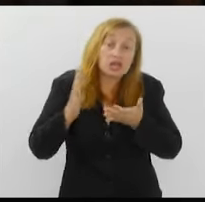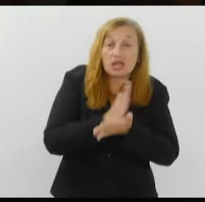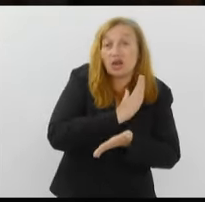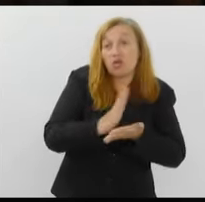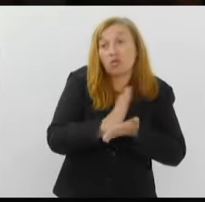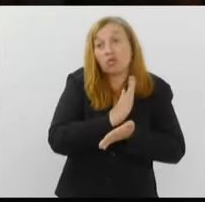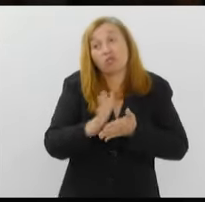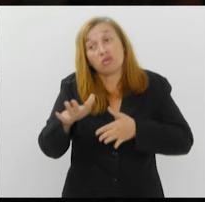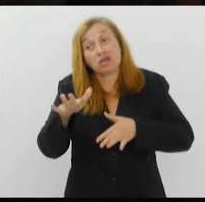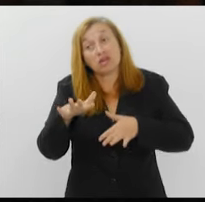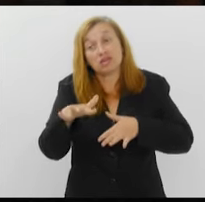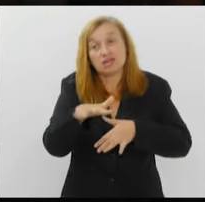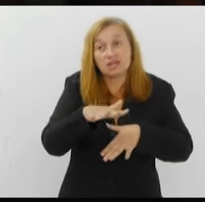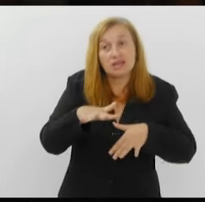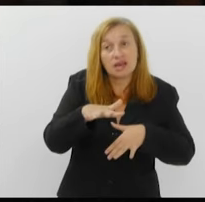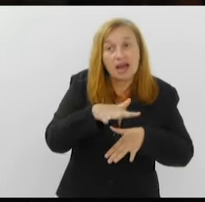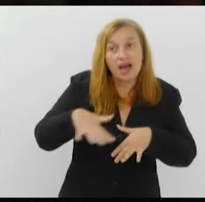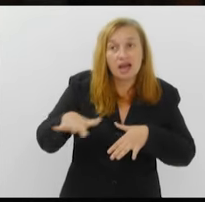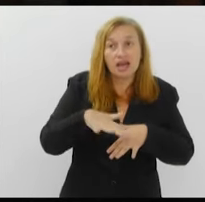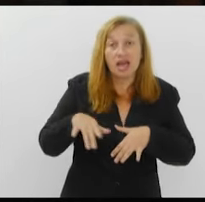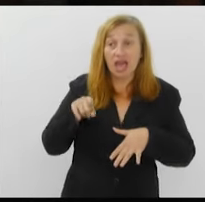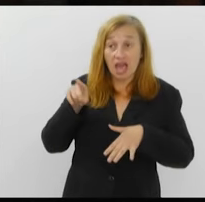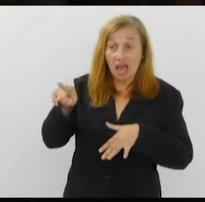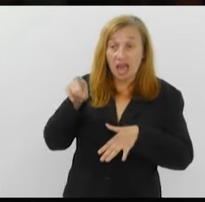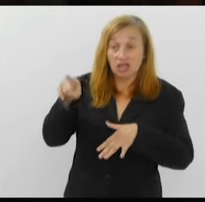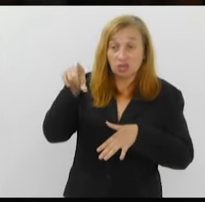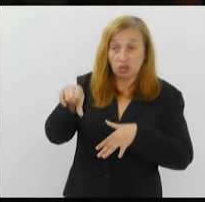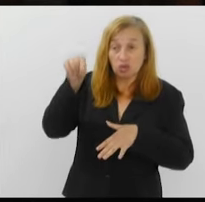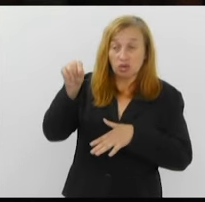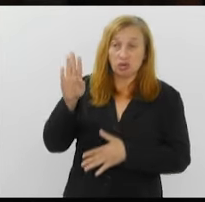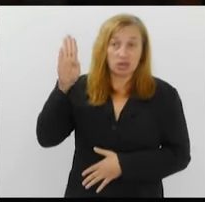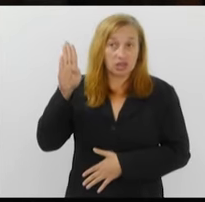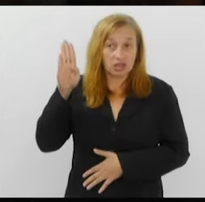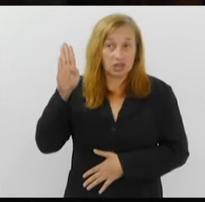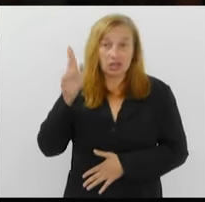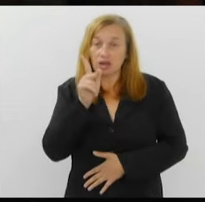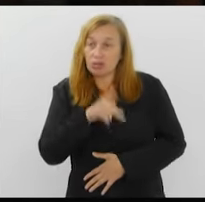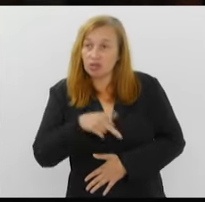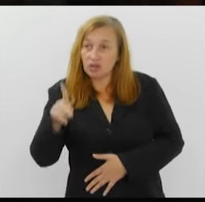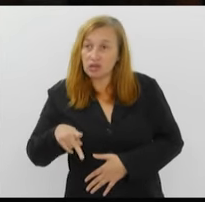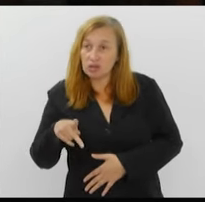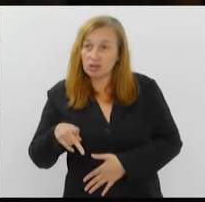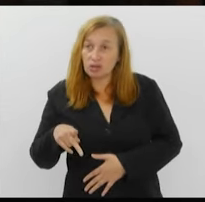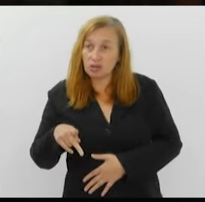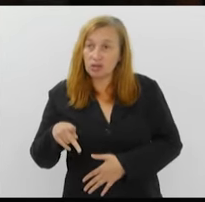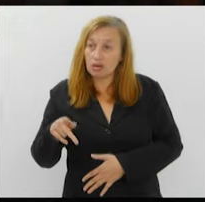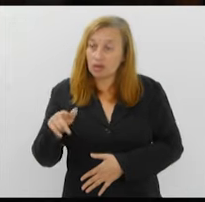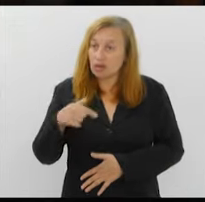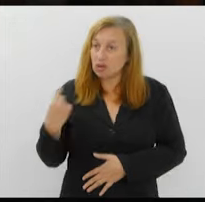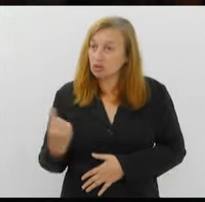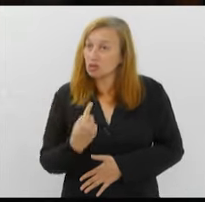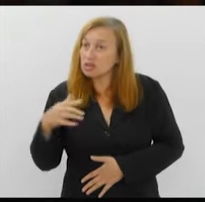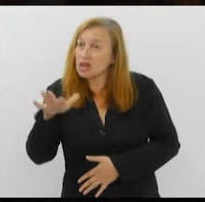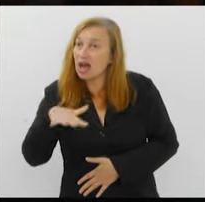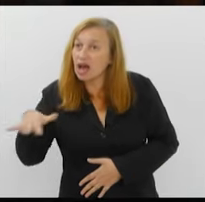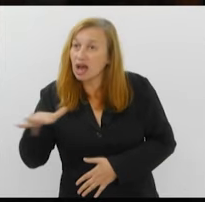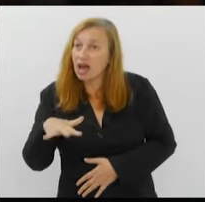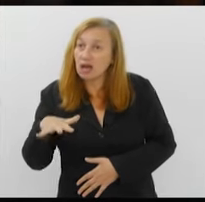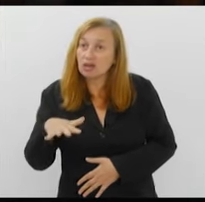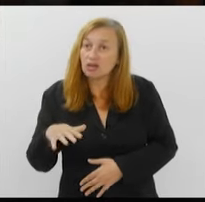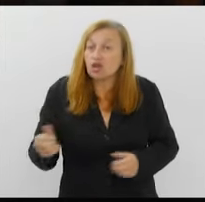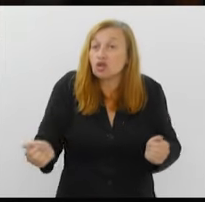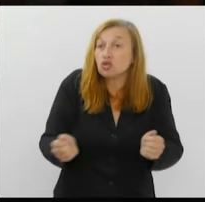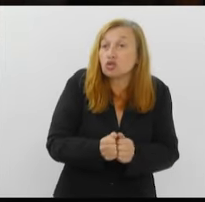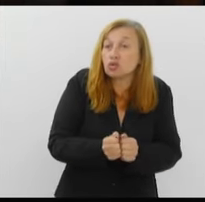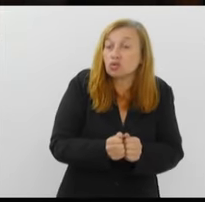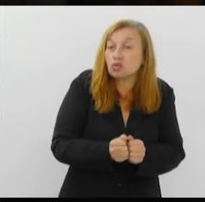áreas, eles estão lançando candidatos. É candidato professor lá pela nossa área, bancado pelo crime organizado,